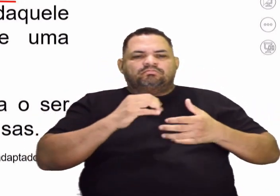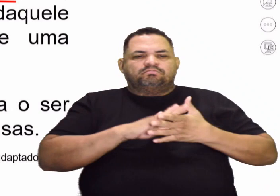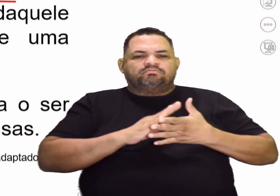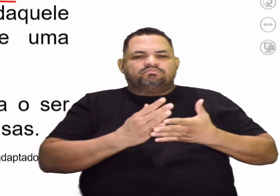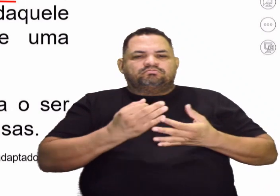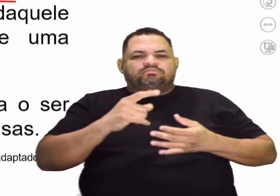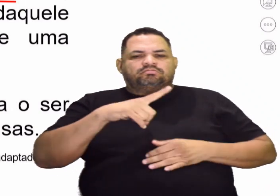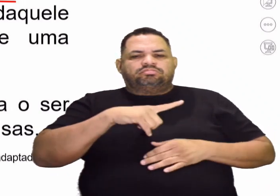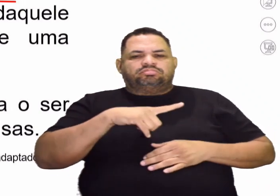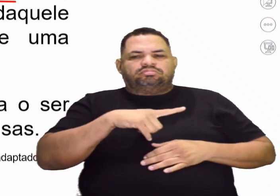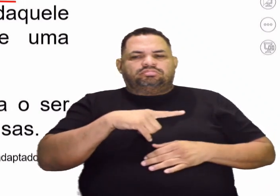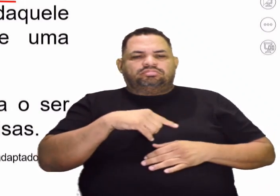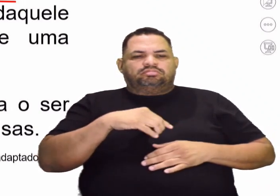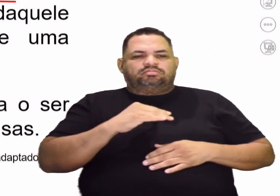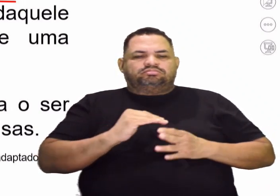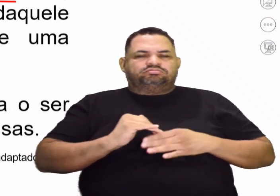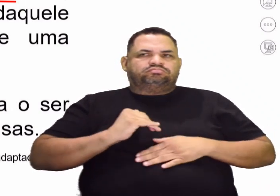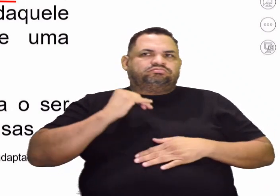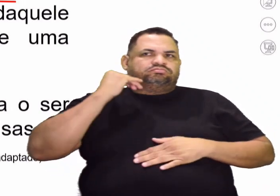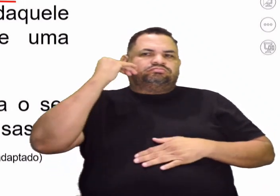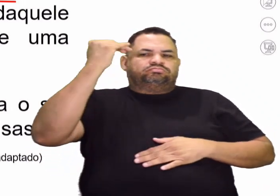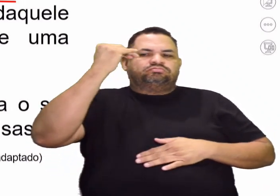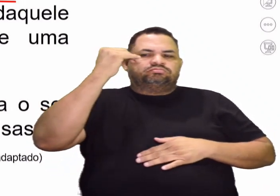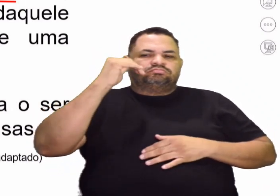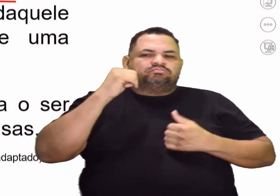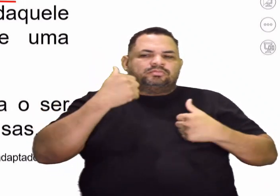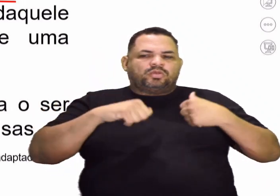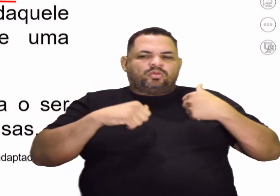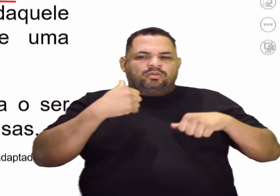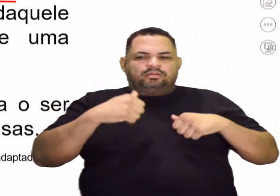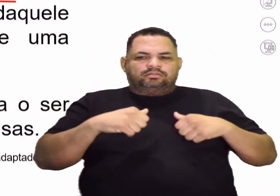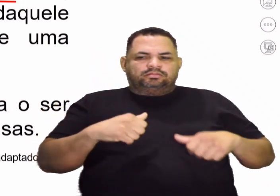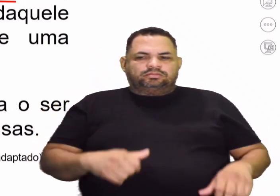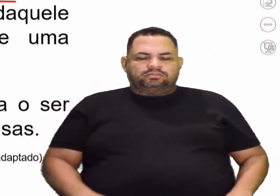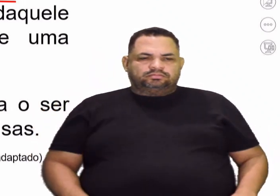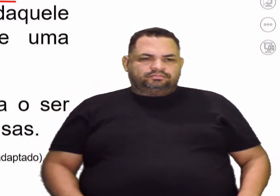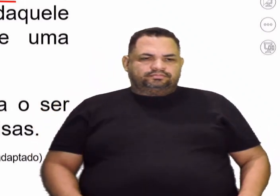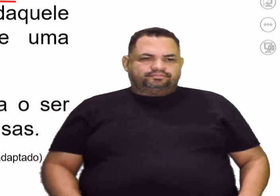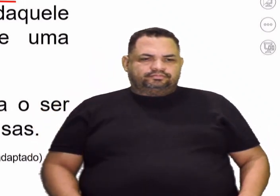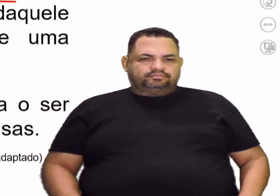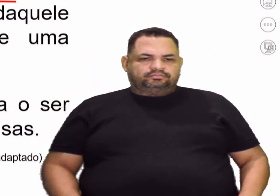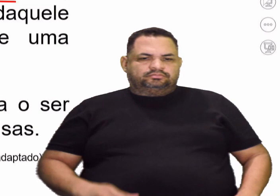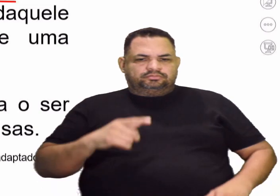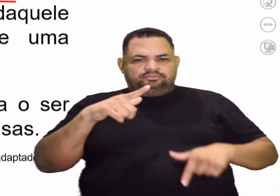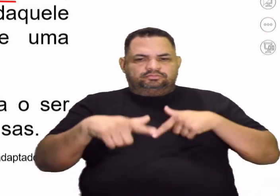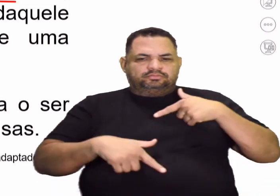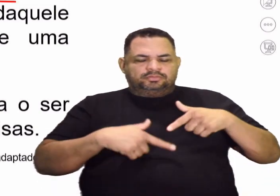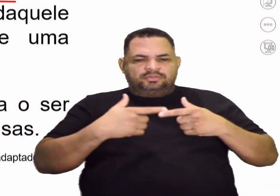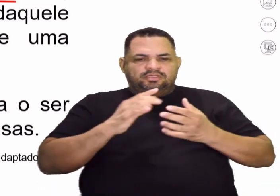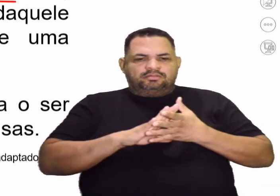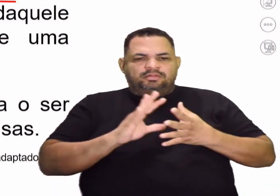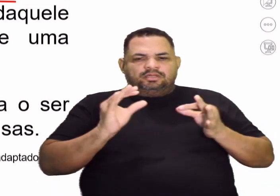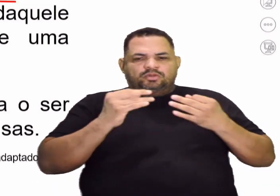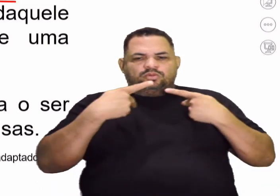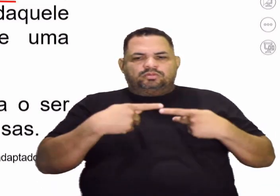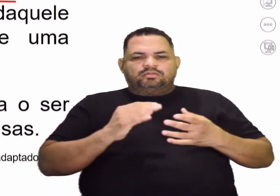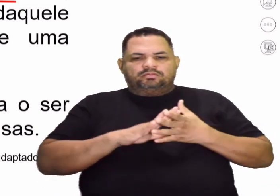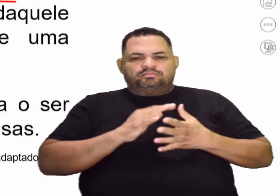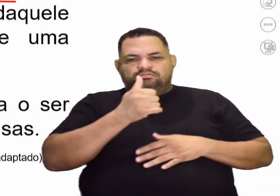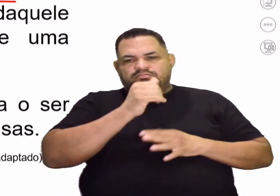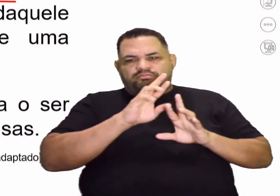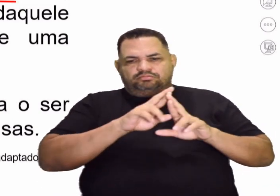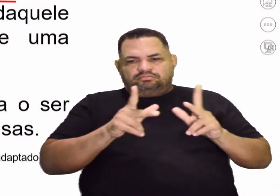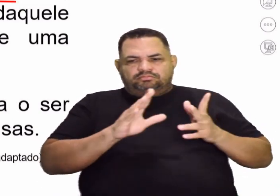era detentor de mais alto grau, né, de qualidade. A atividade humana que distingue e aperfeiçoa o ser